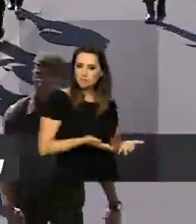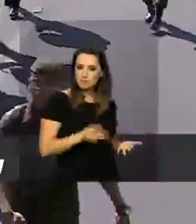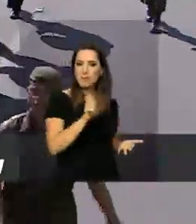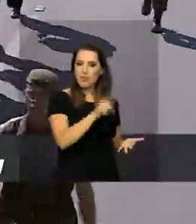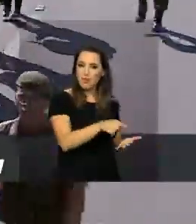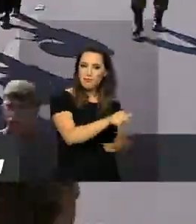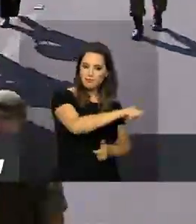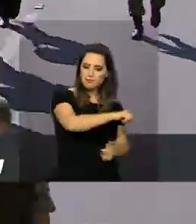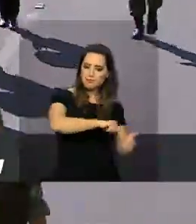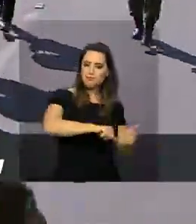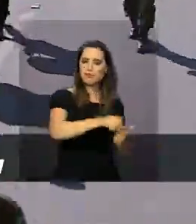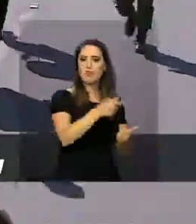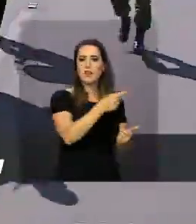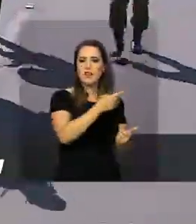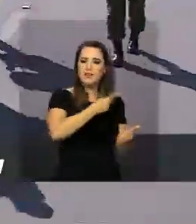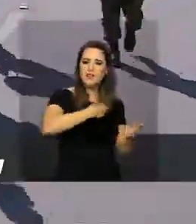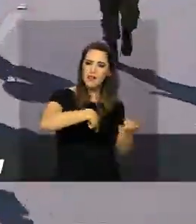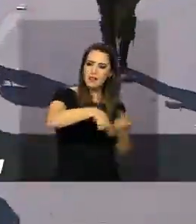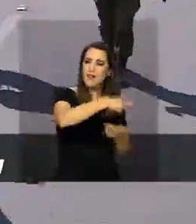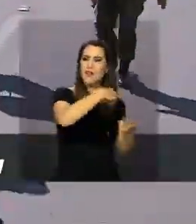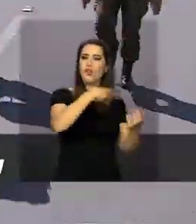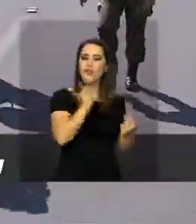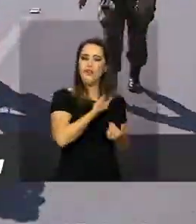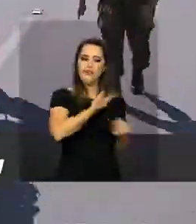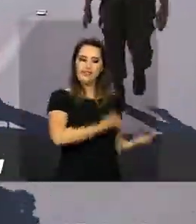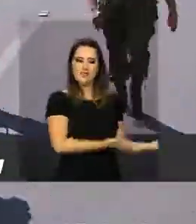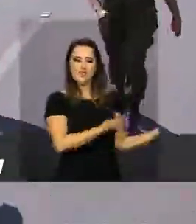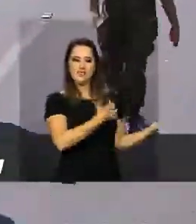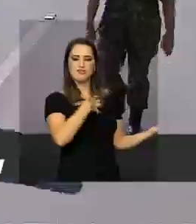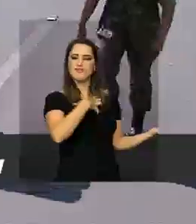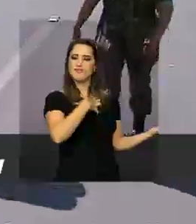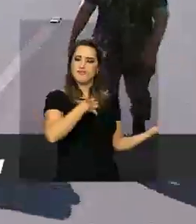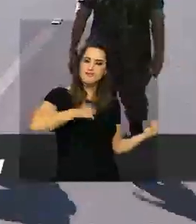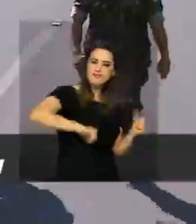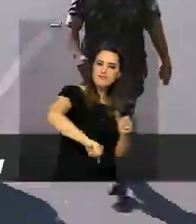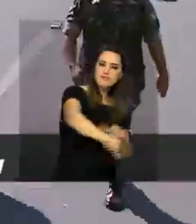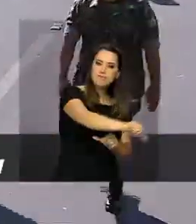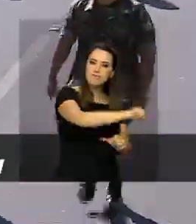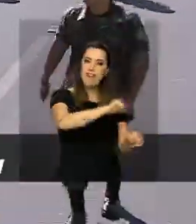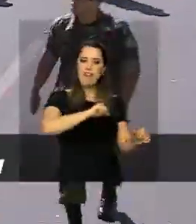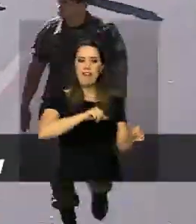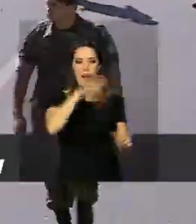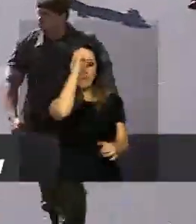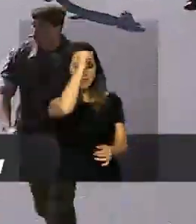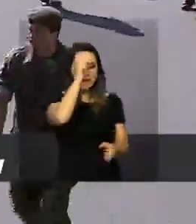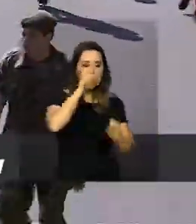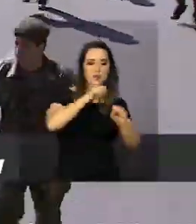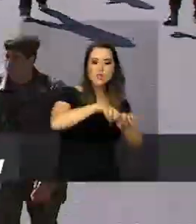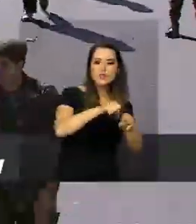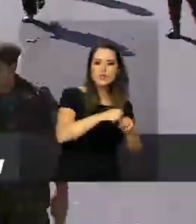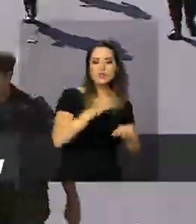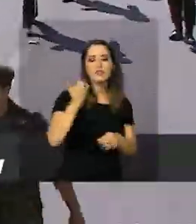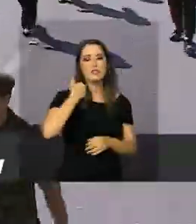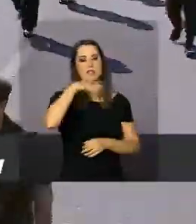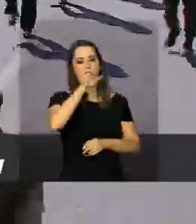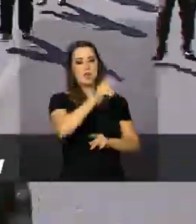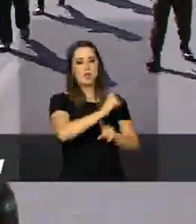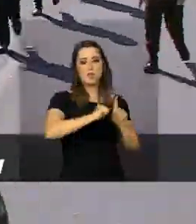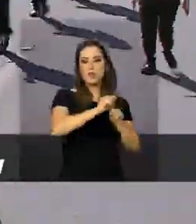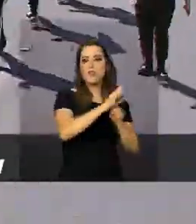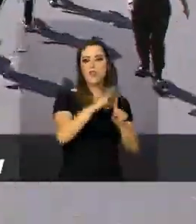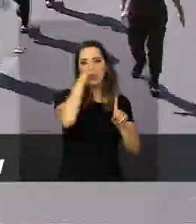vai cada vez renovando a nossa juventude e aumentando o nível de conhecimento da nossa sociedade